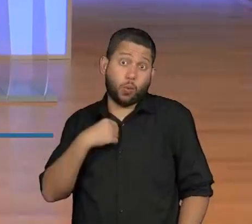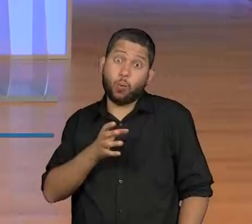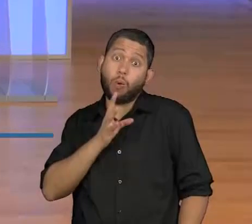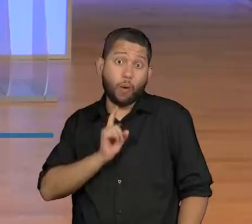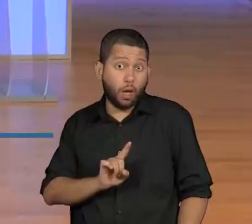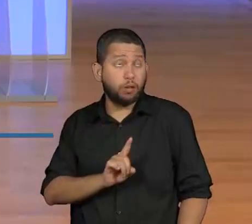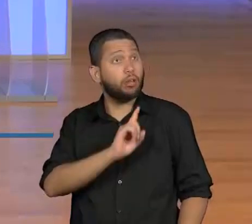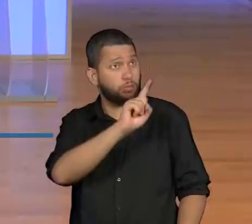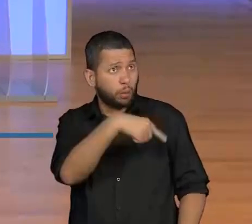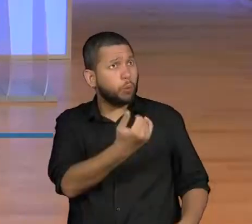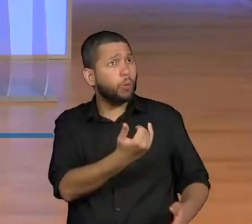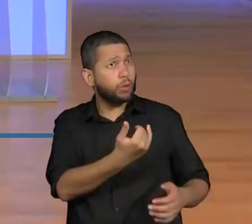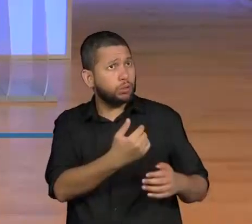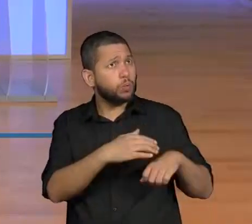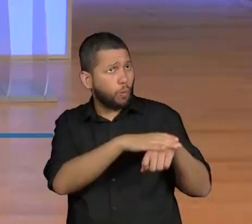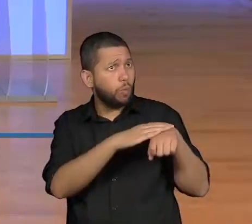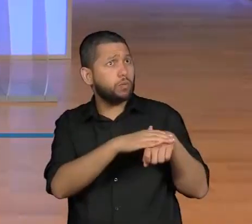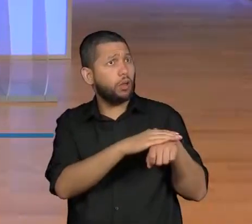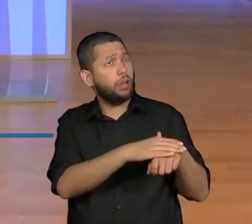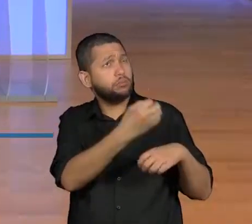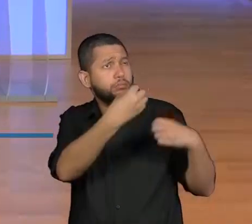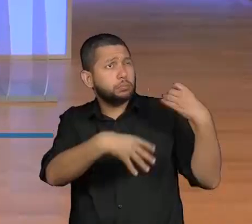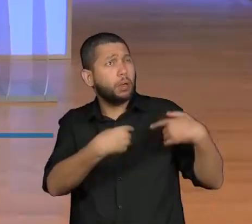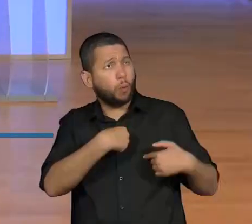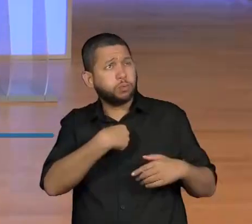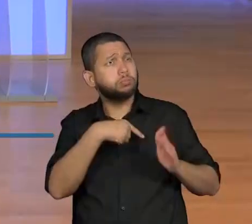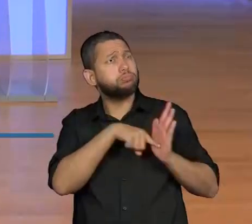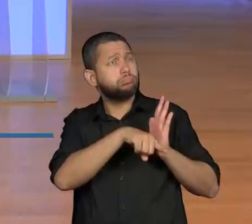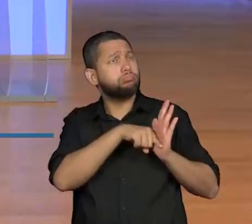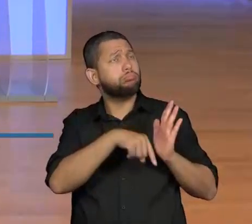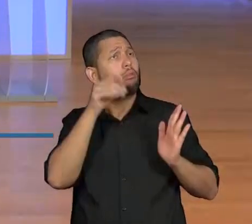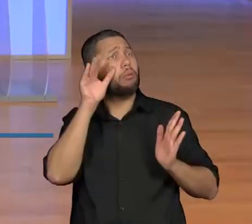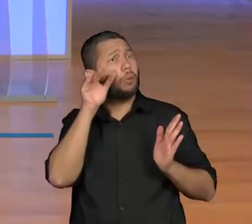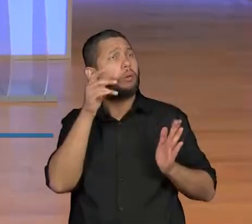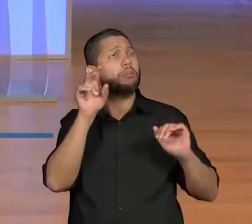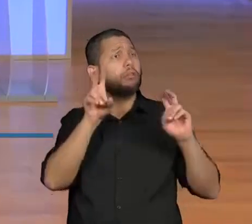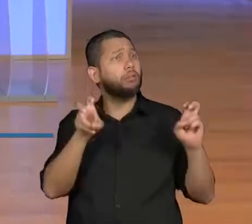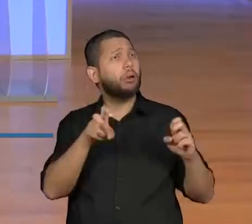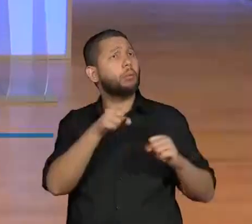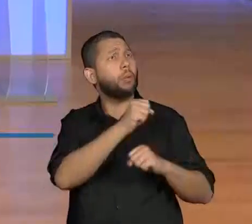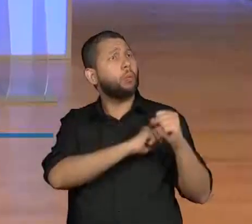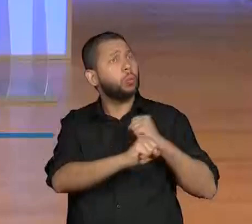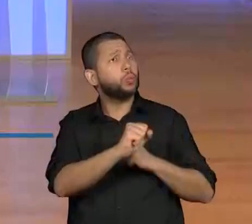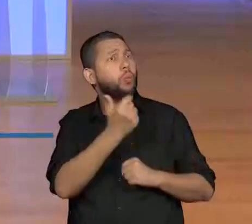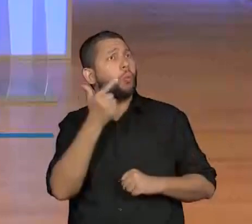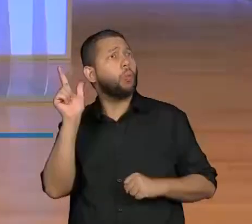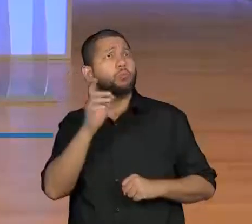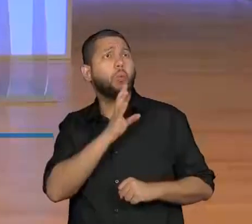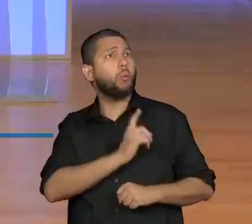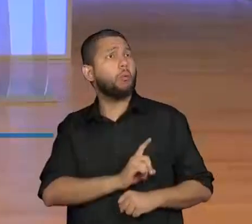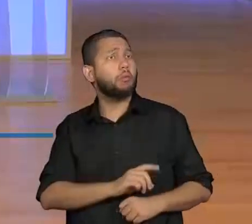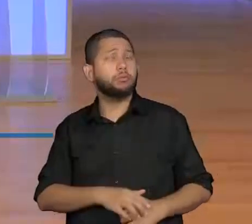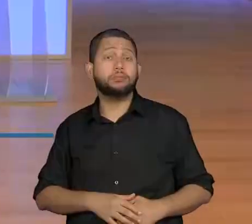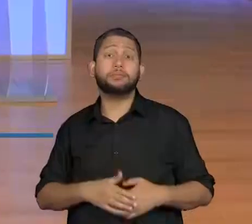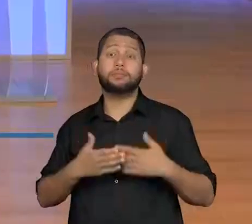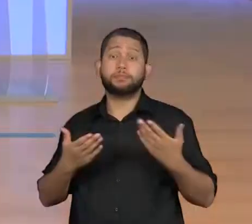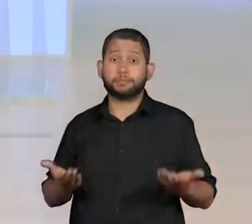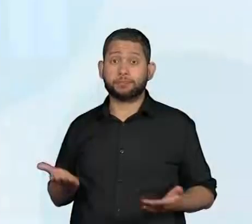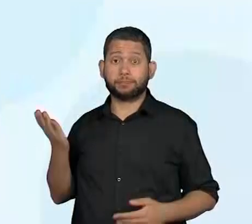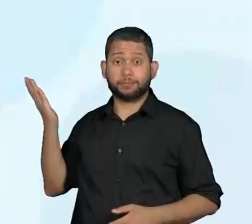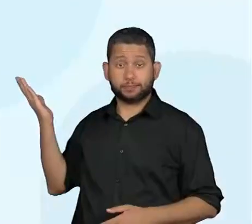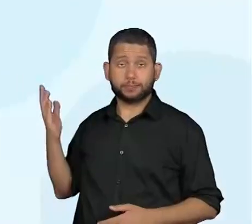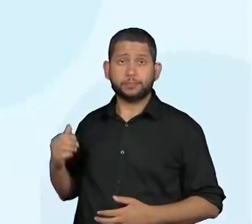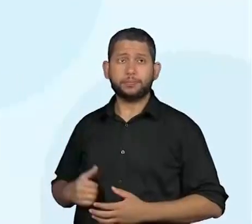interessada. Depois que acabar aí, eu vou pesquisar para conhecer um pouquinho mais sobre essas lutas. Então, temos